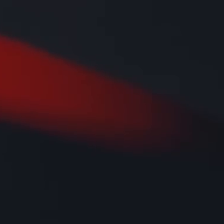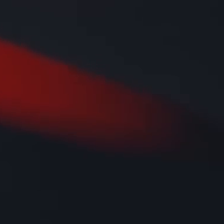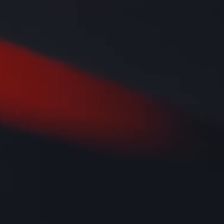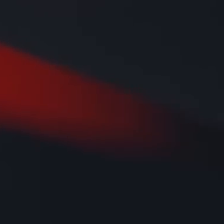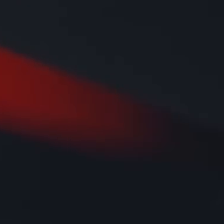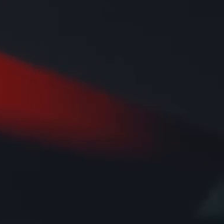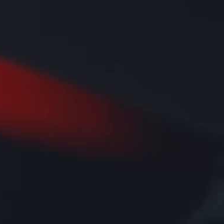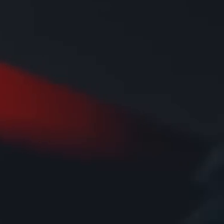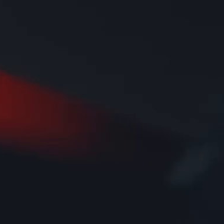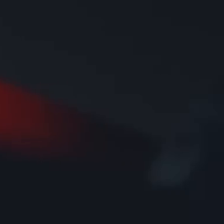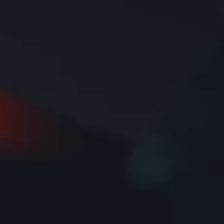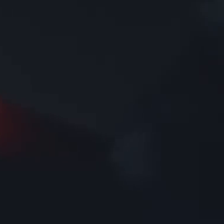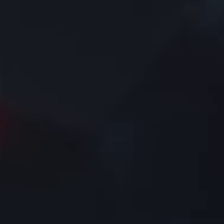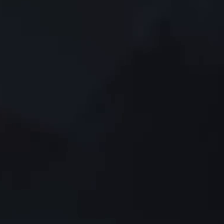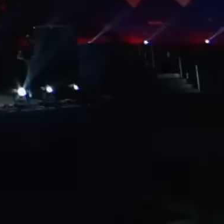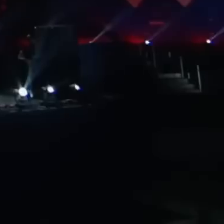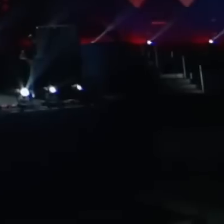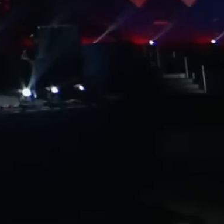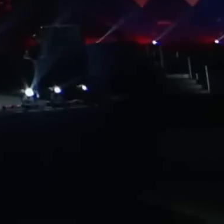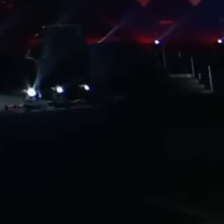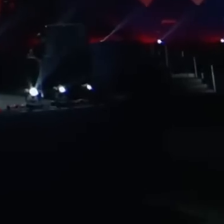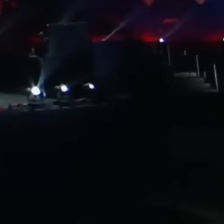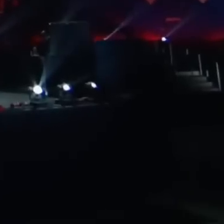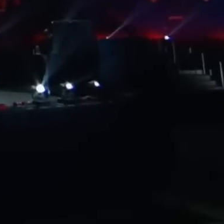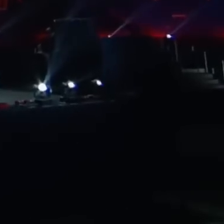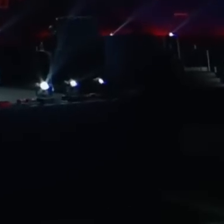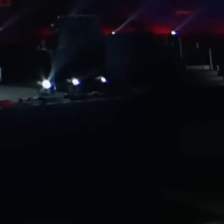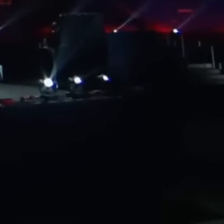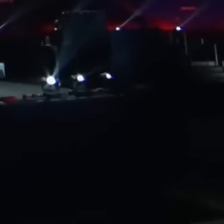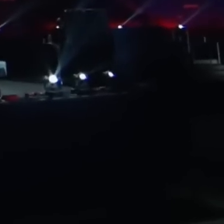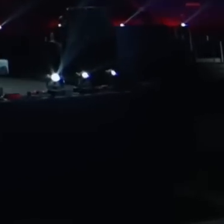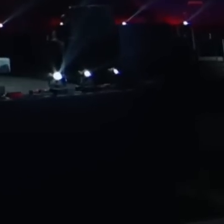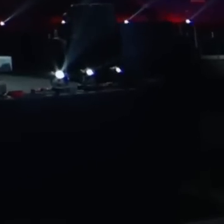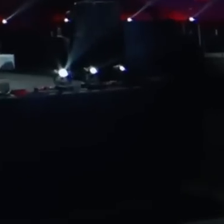pois Tua graça achou em mim